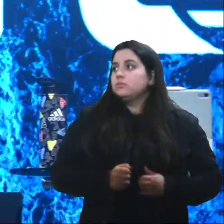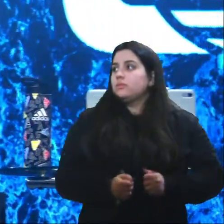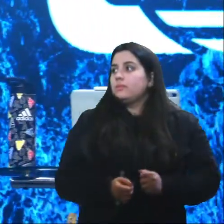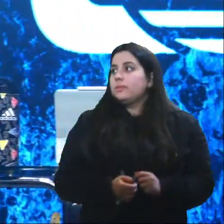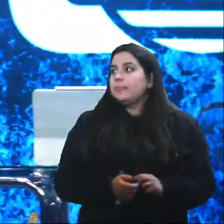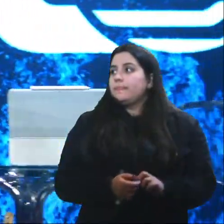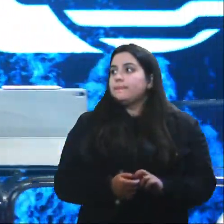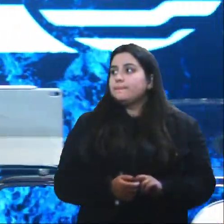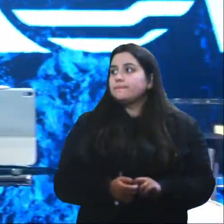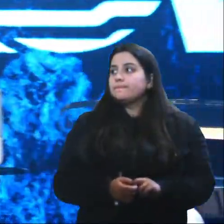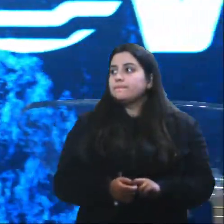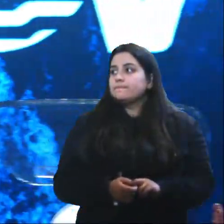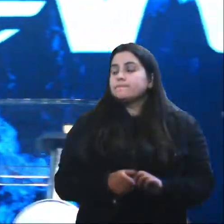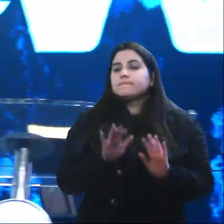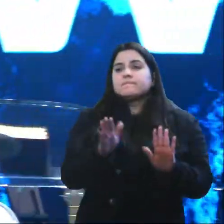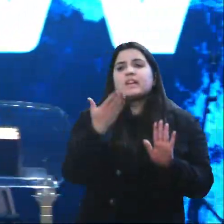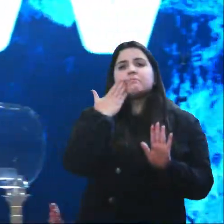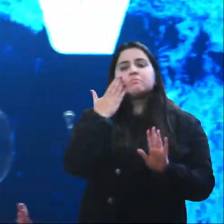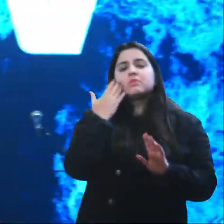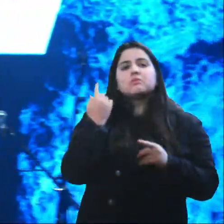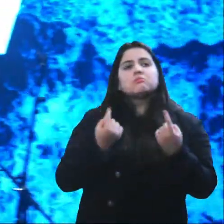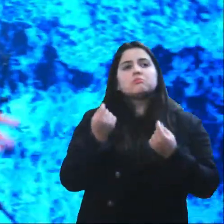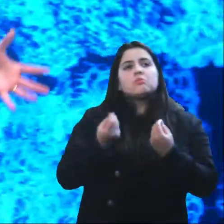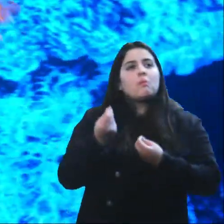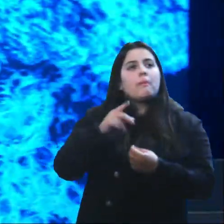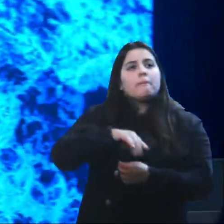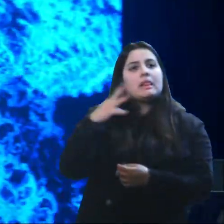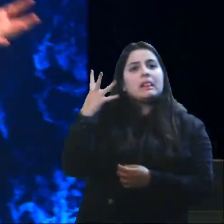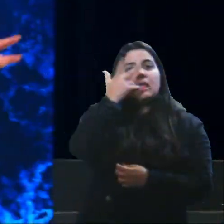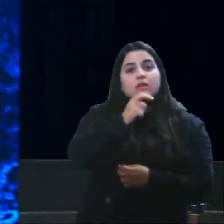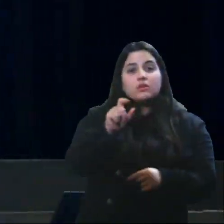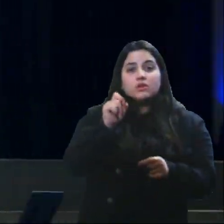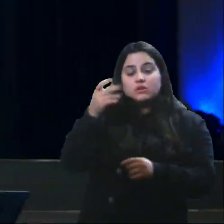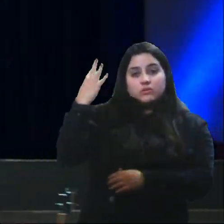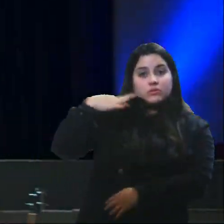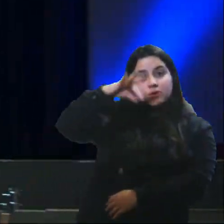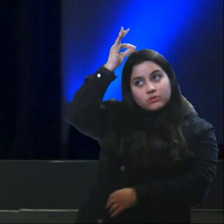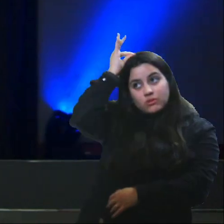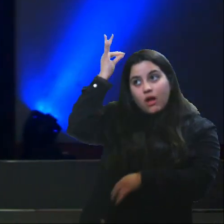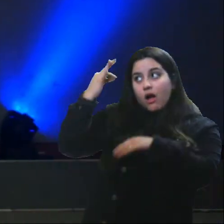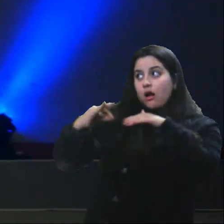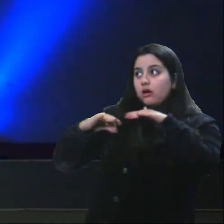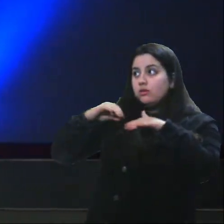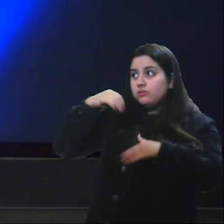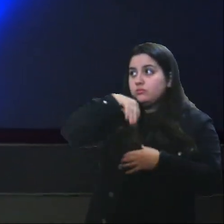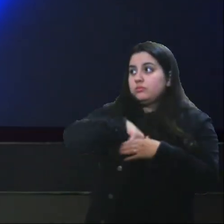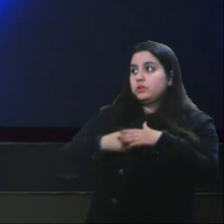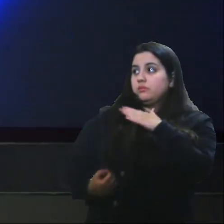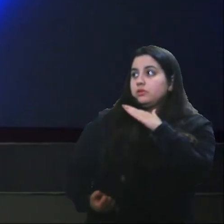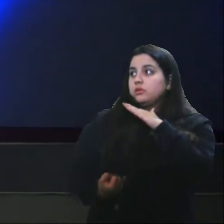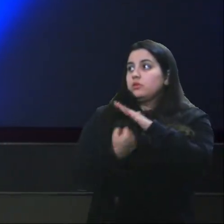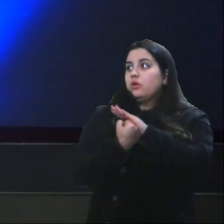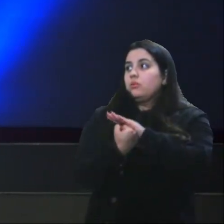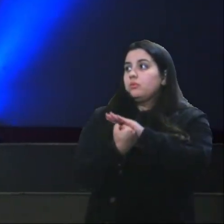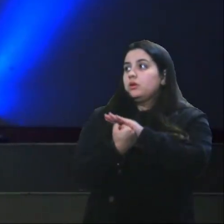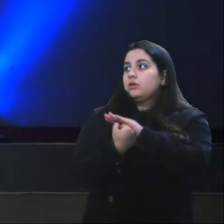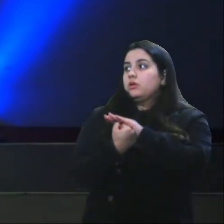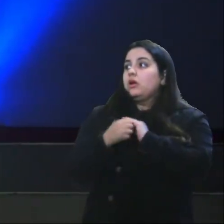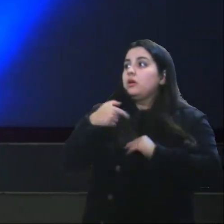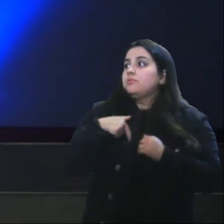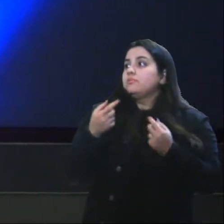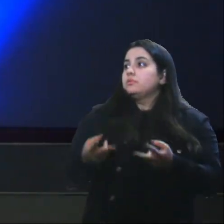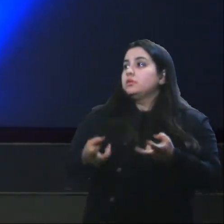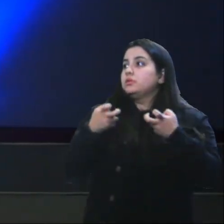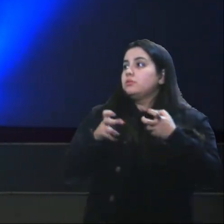E sabe qual é a beleza disso? Quando o Espírito Santo nos toma, a gente começa a ver